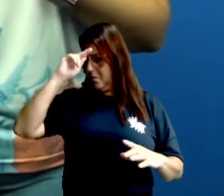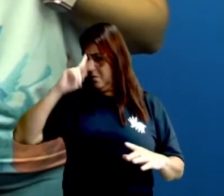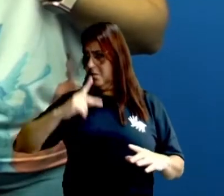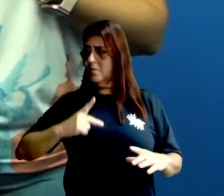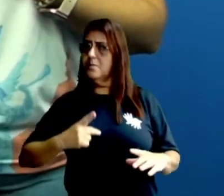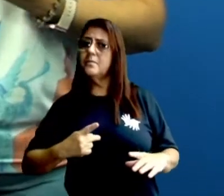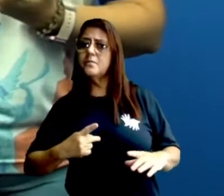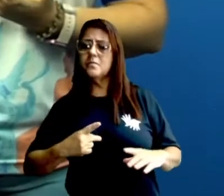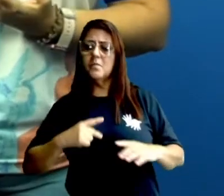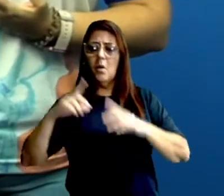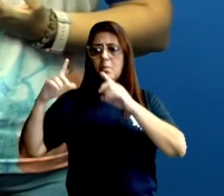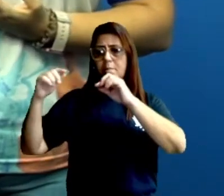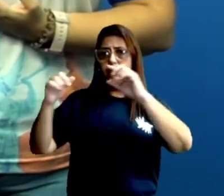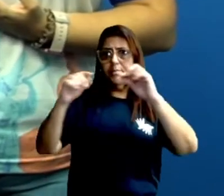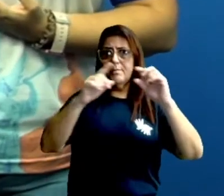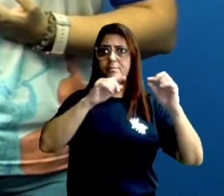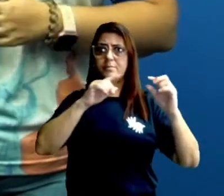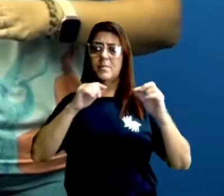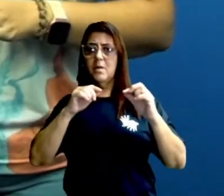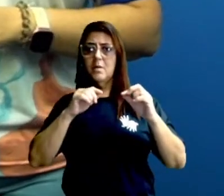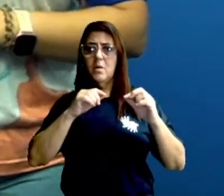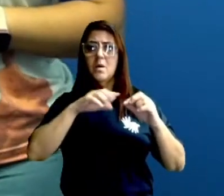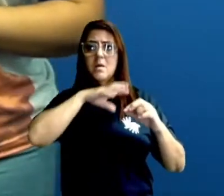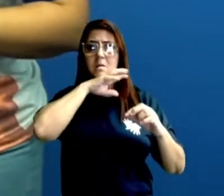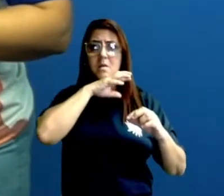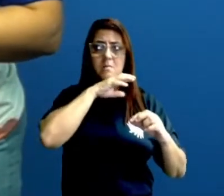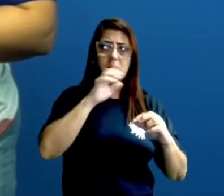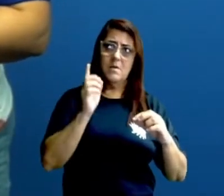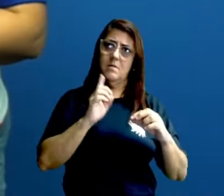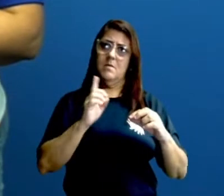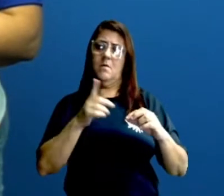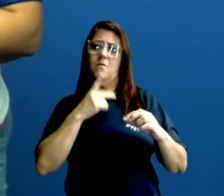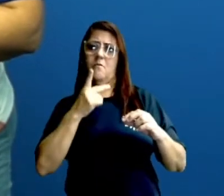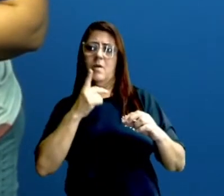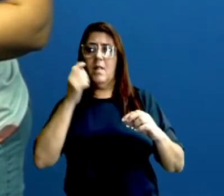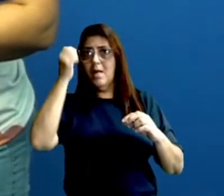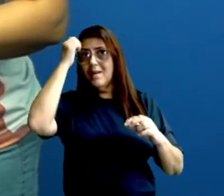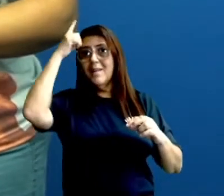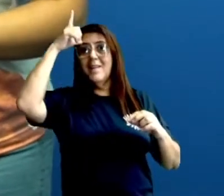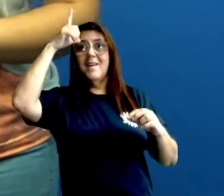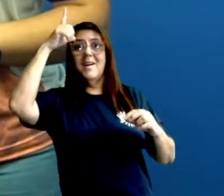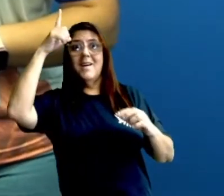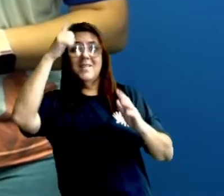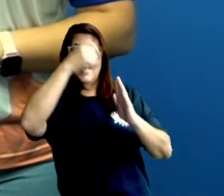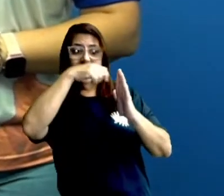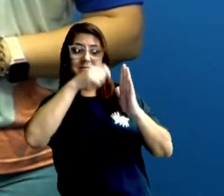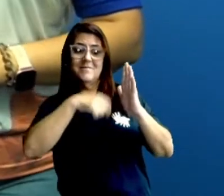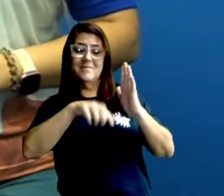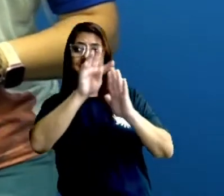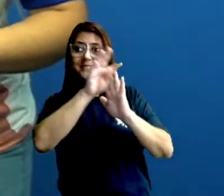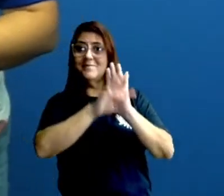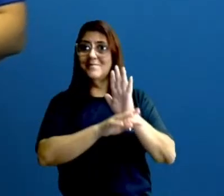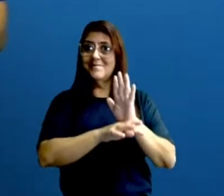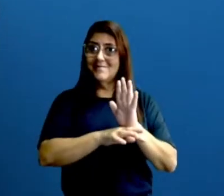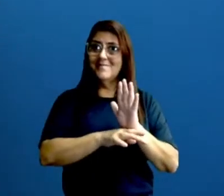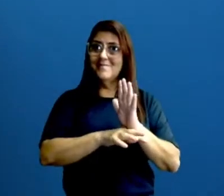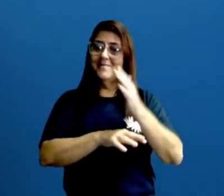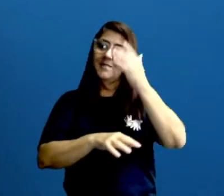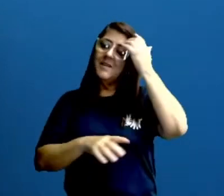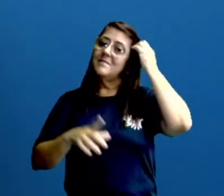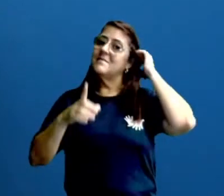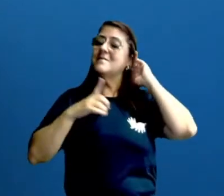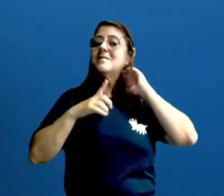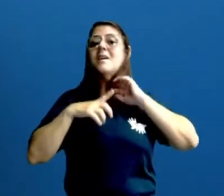um com o outro, os animais não falam na verdade. Por isso que é uma história inventada e por isso que no final da história